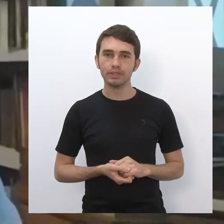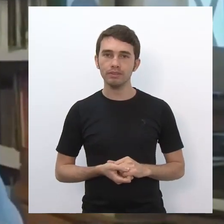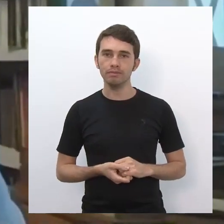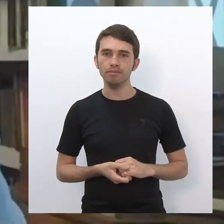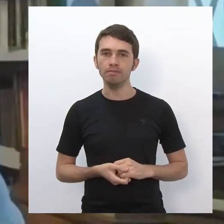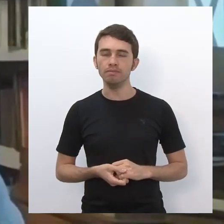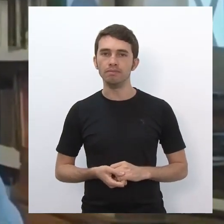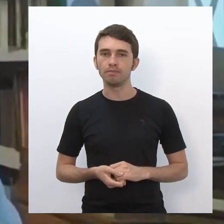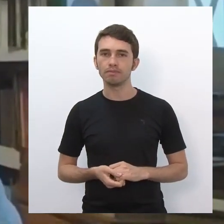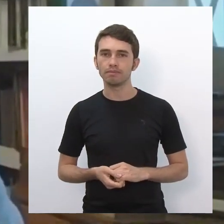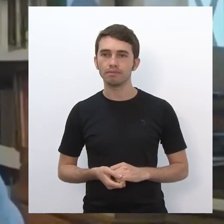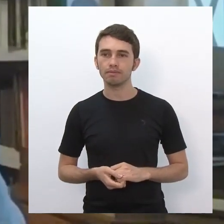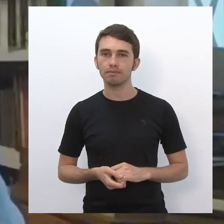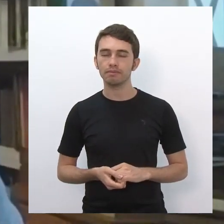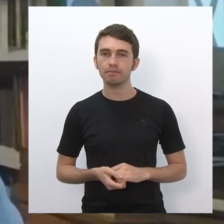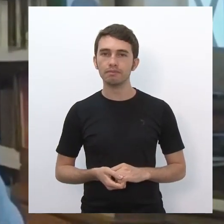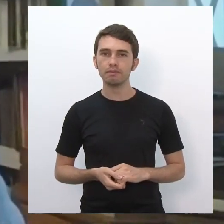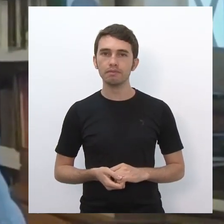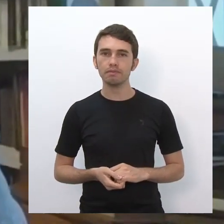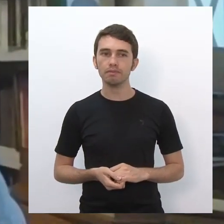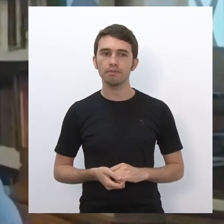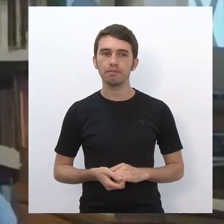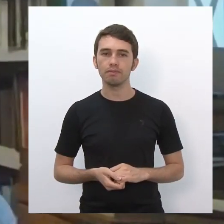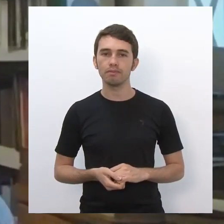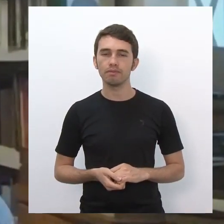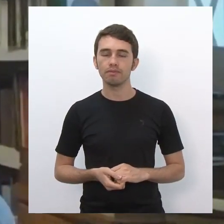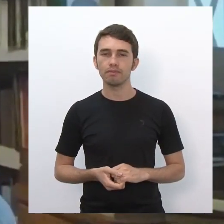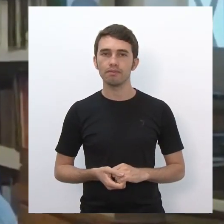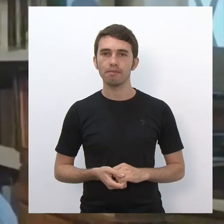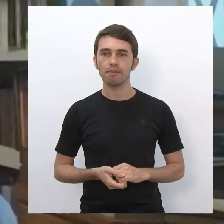nossa experiência tem sido muito boa nesse sentido.